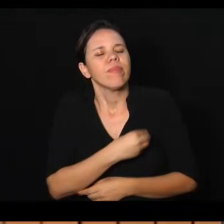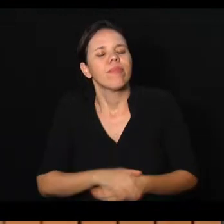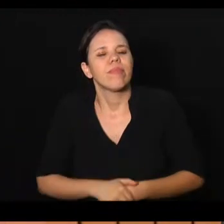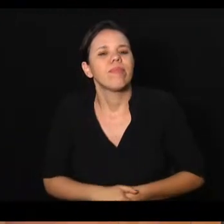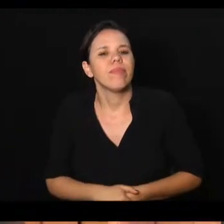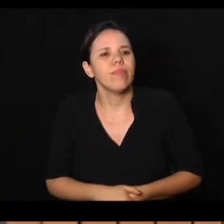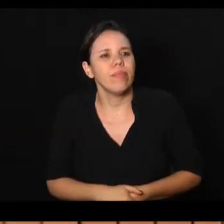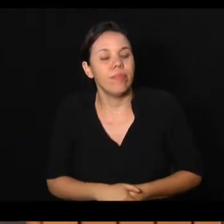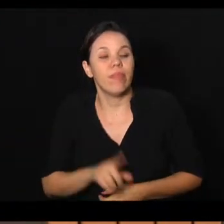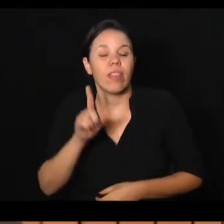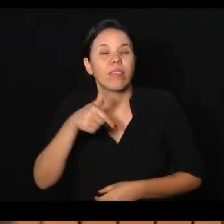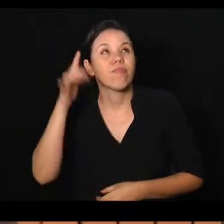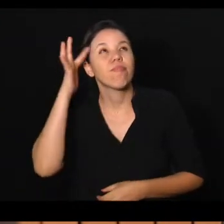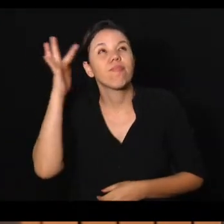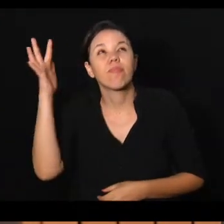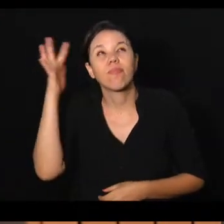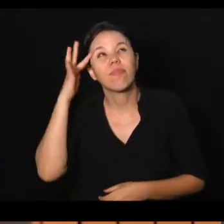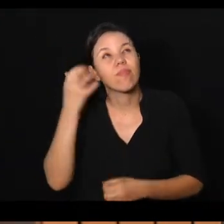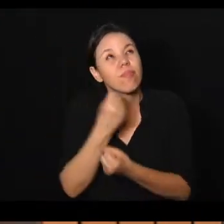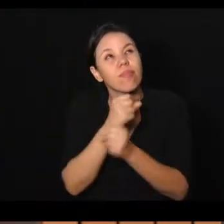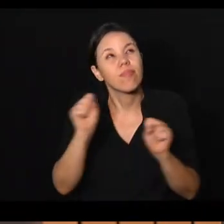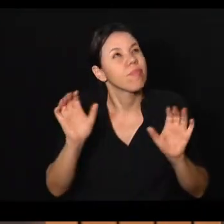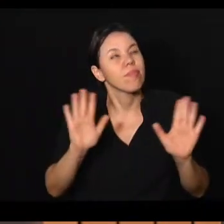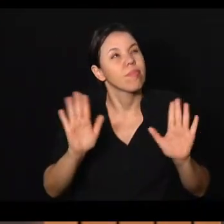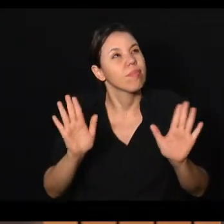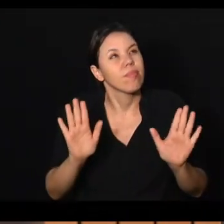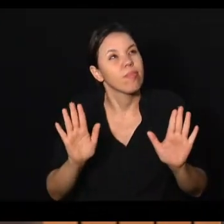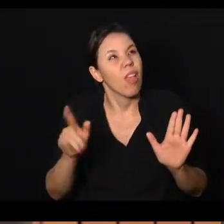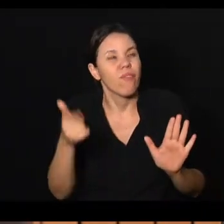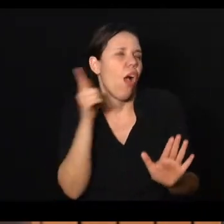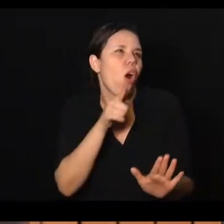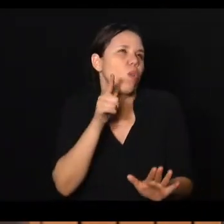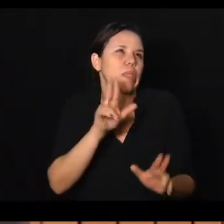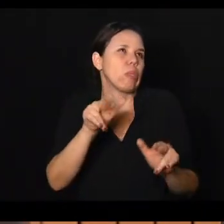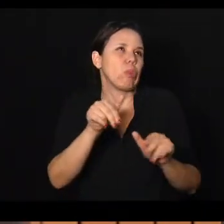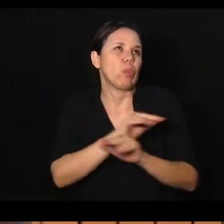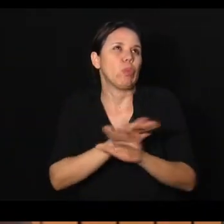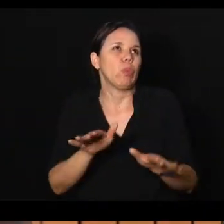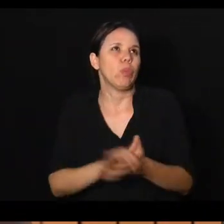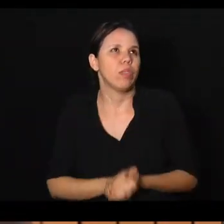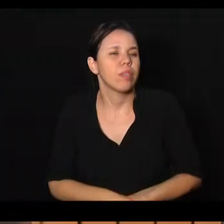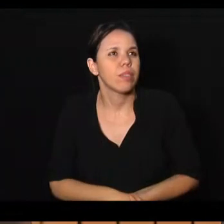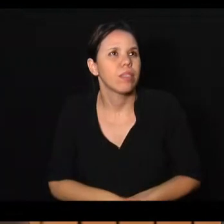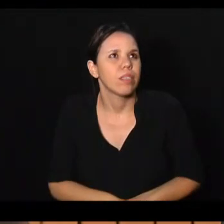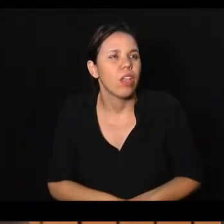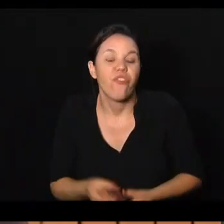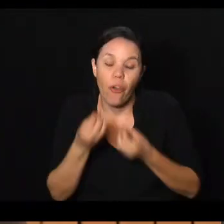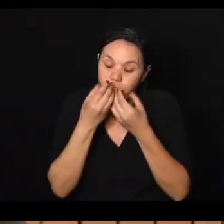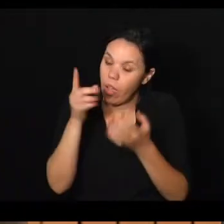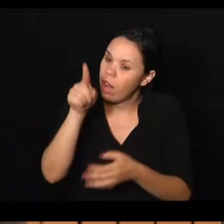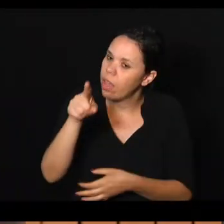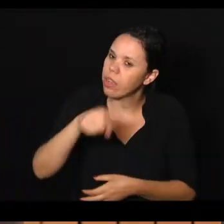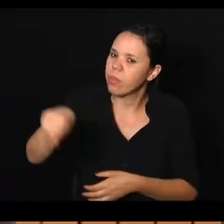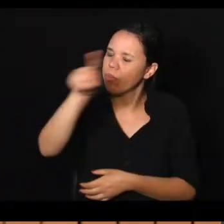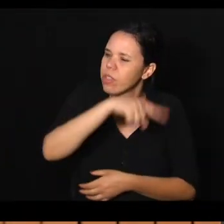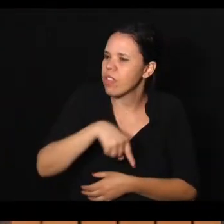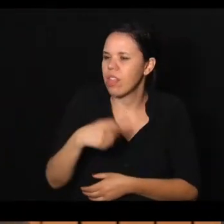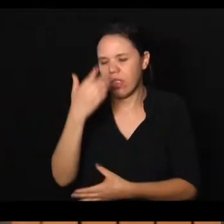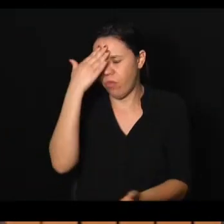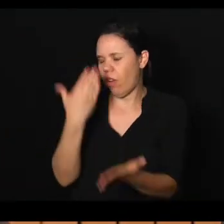um sonho. Isso a senhora não vai conseguir nunca. Deixa eu dizer uma coisa para os